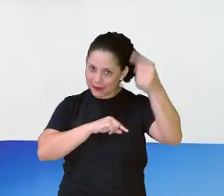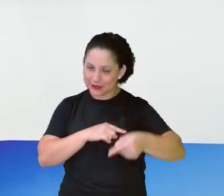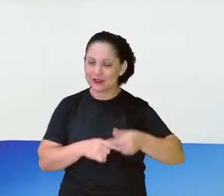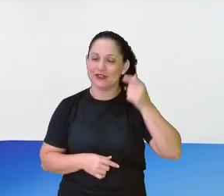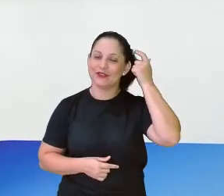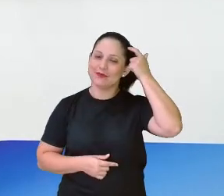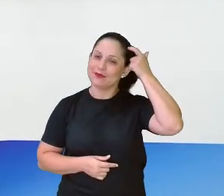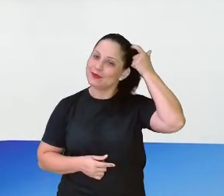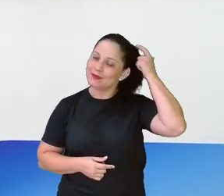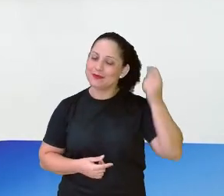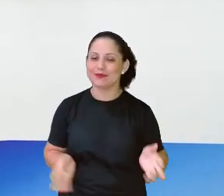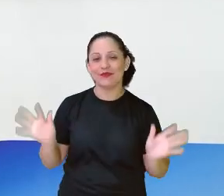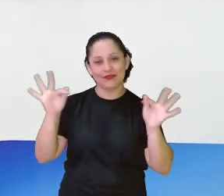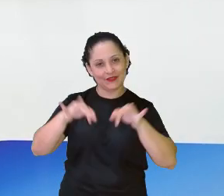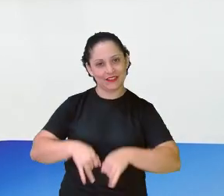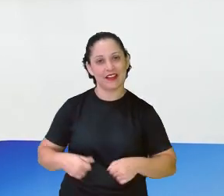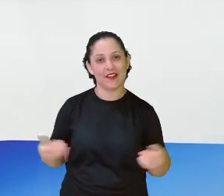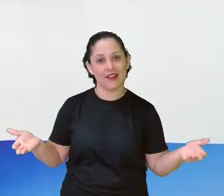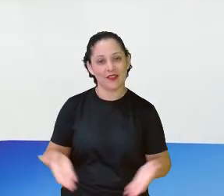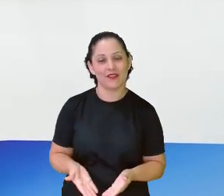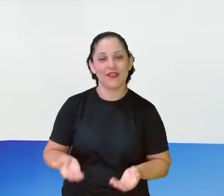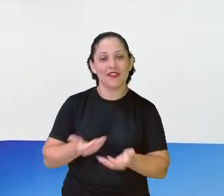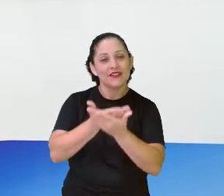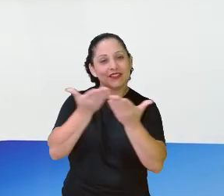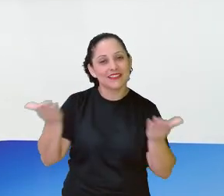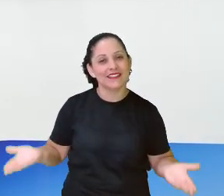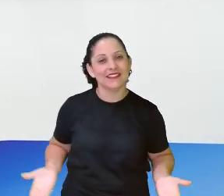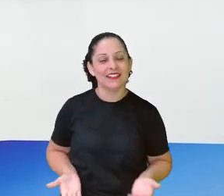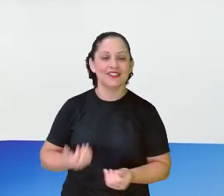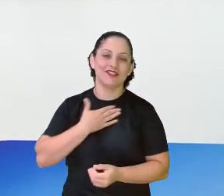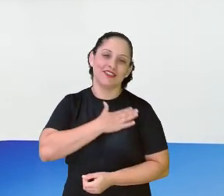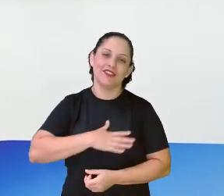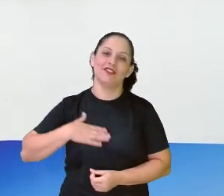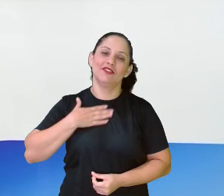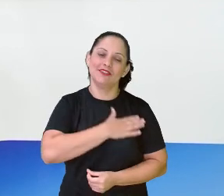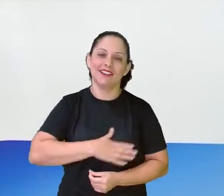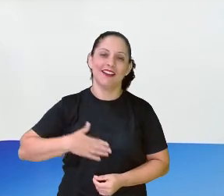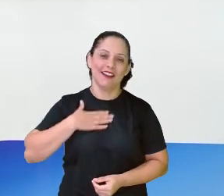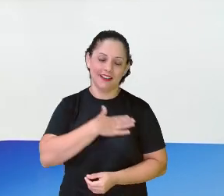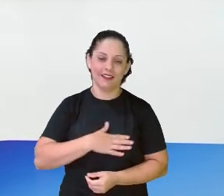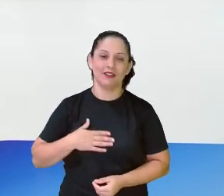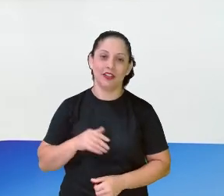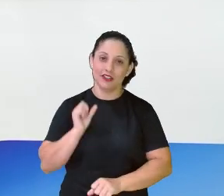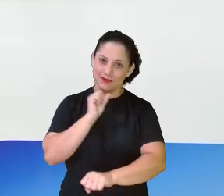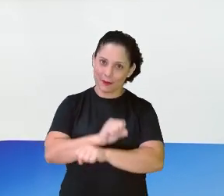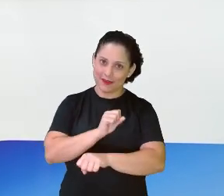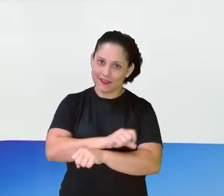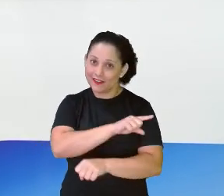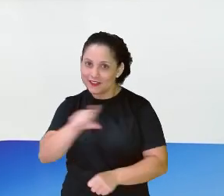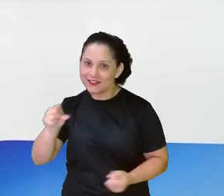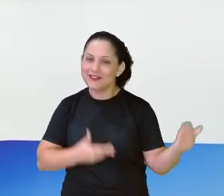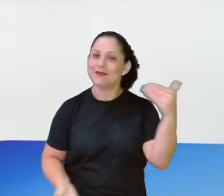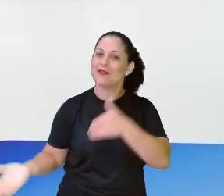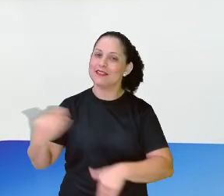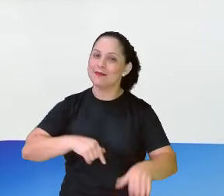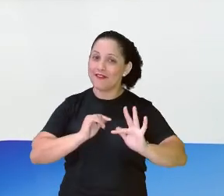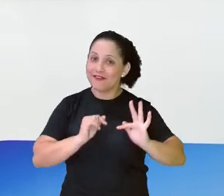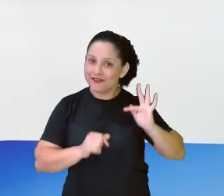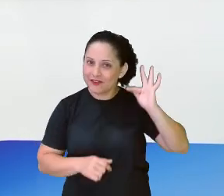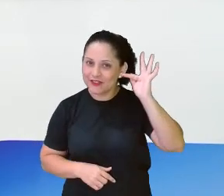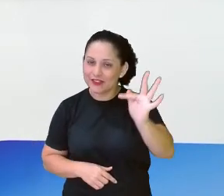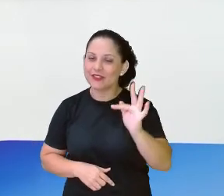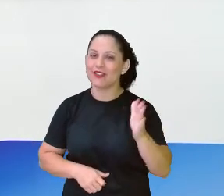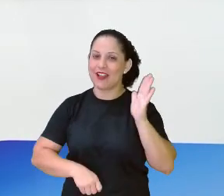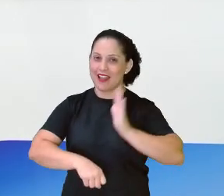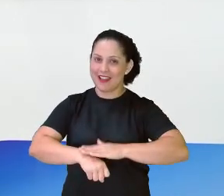ter que realmente me despedir. Pessoal, eu espero que vocês tenham gostado. Conto com a participação de vocês em breve.